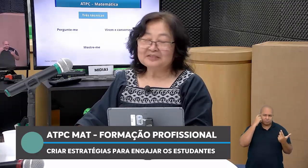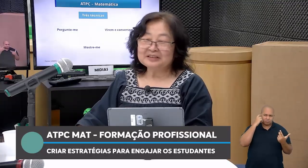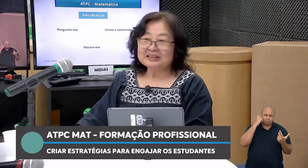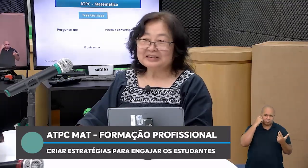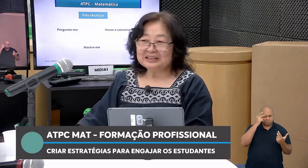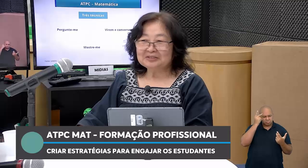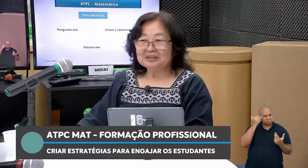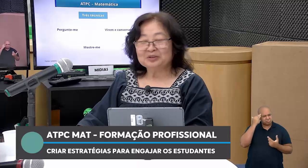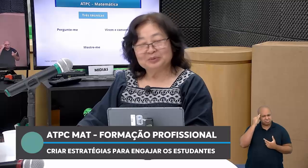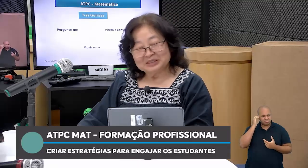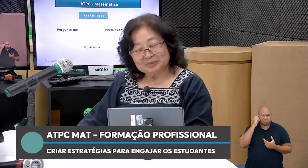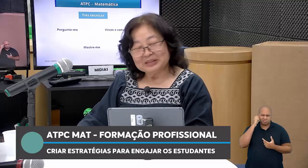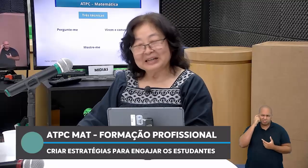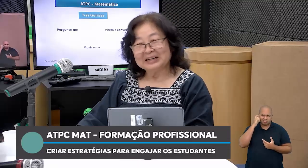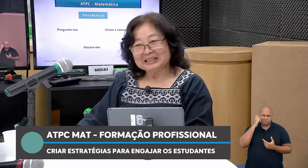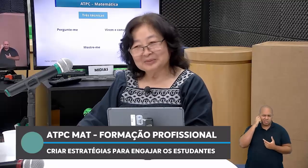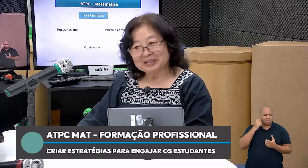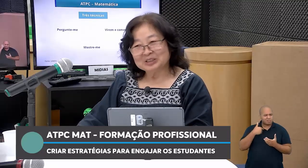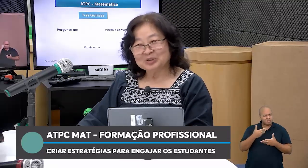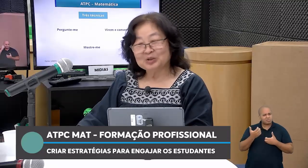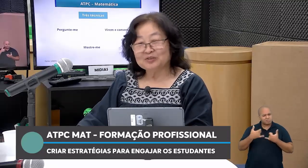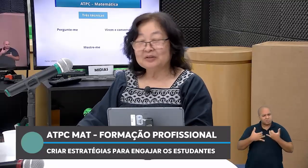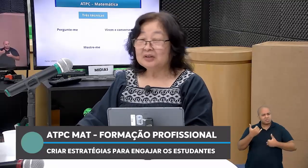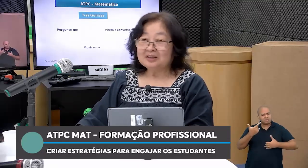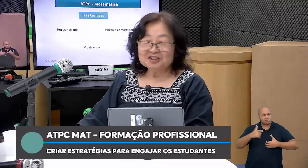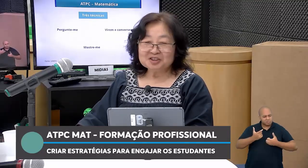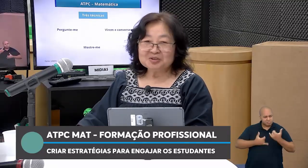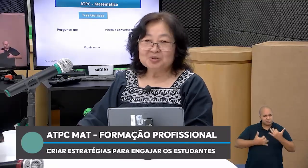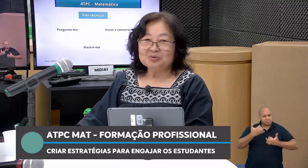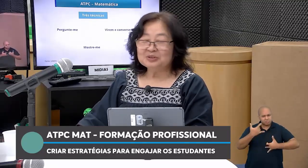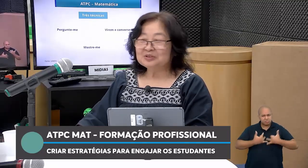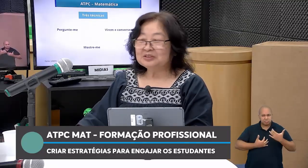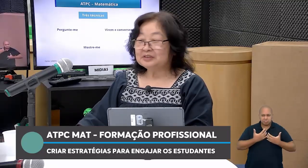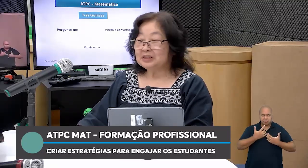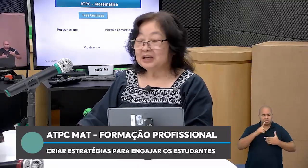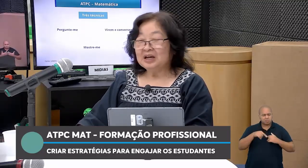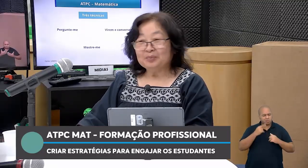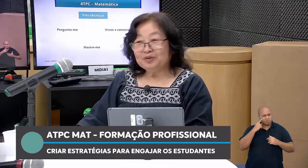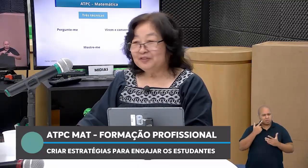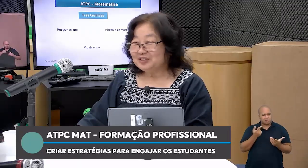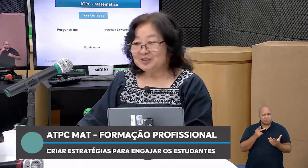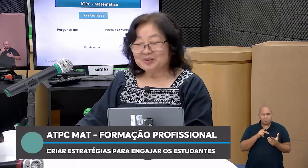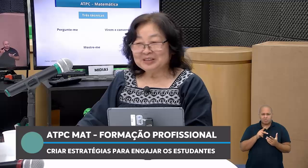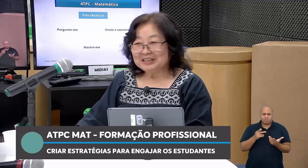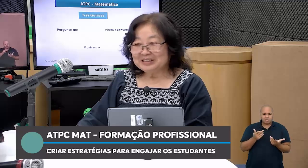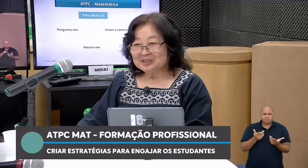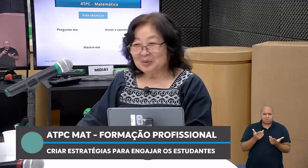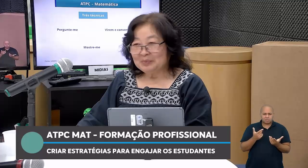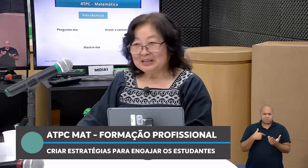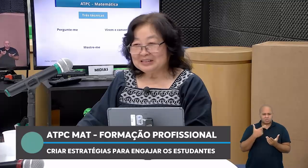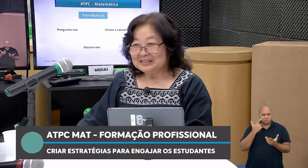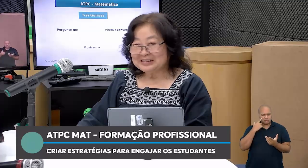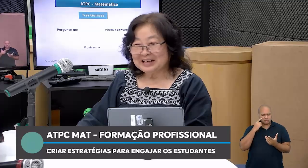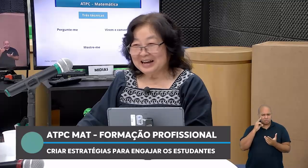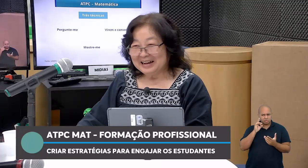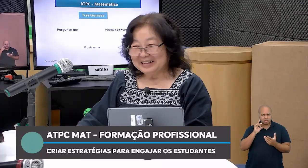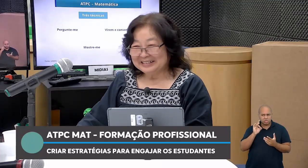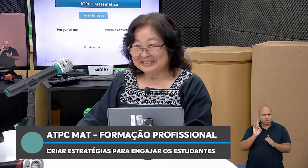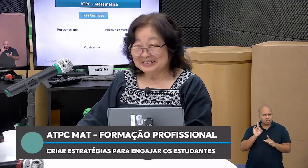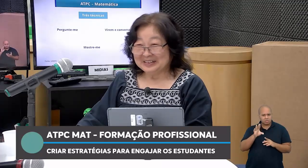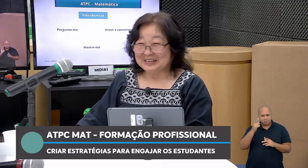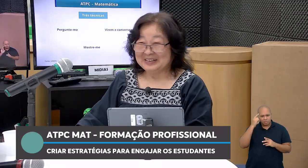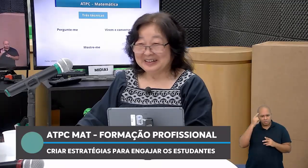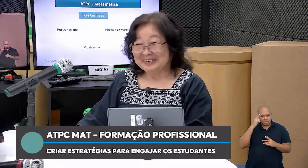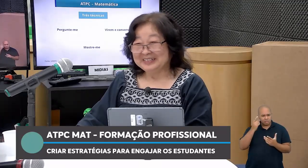ninguém estava entendendo, aí comecei a explicar de novo. Aí chegou um estudante e falou assim, professor, era só